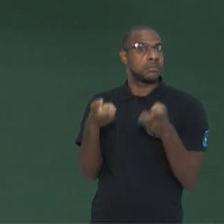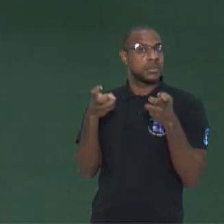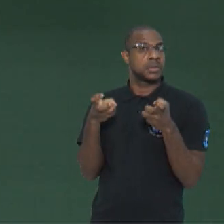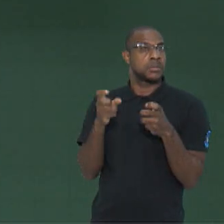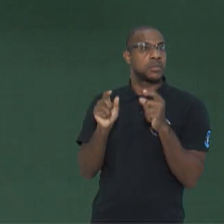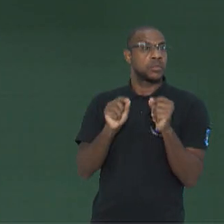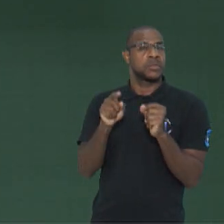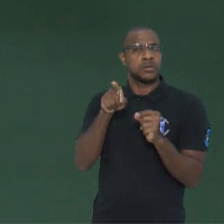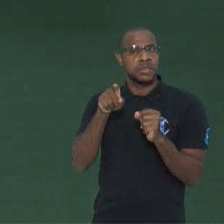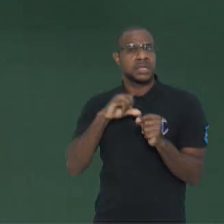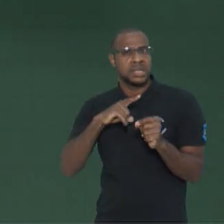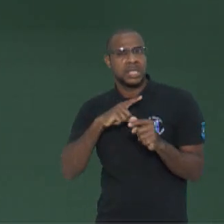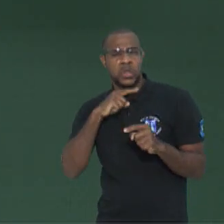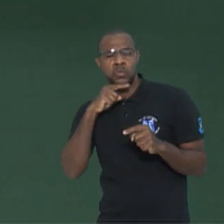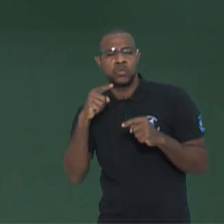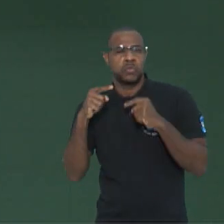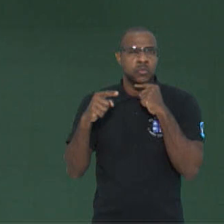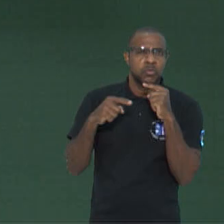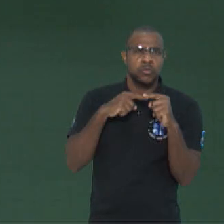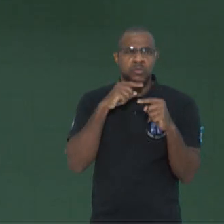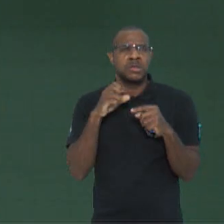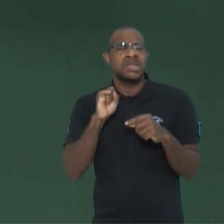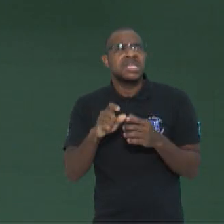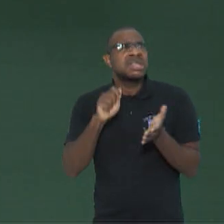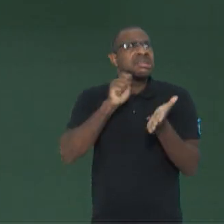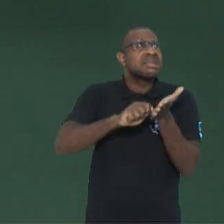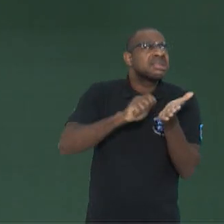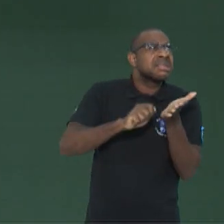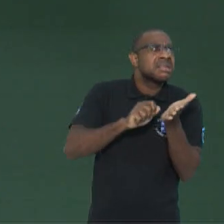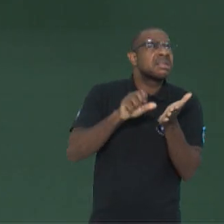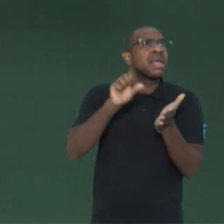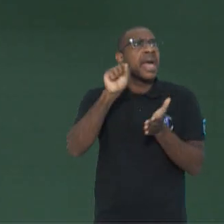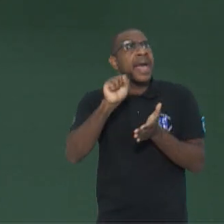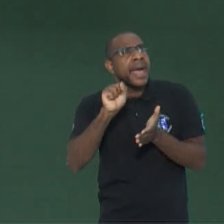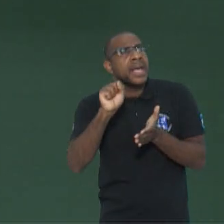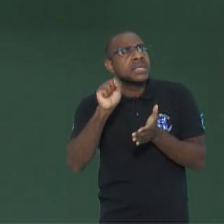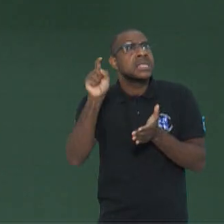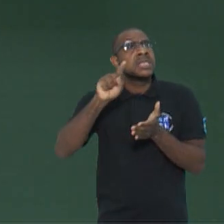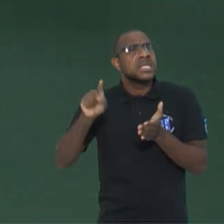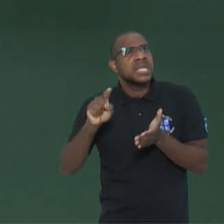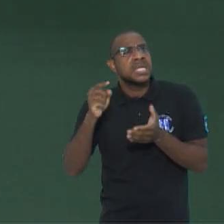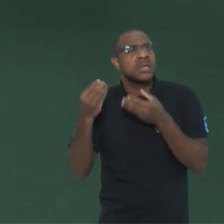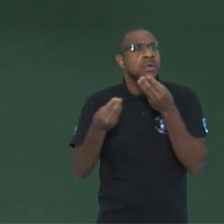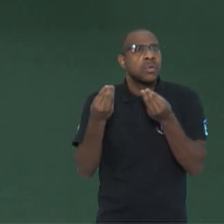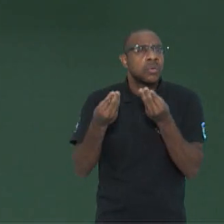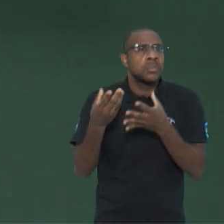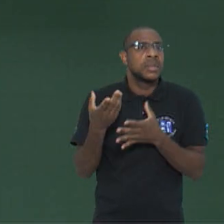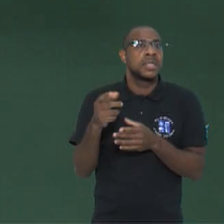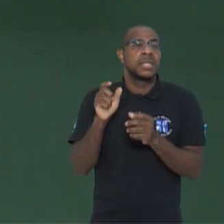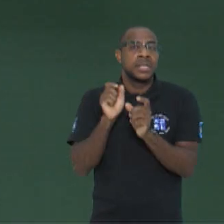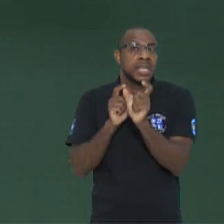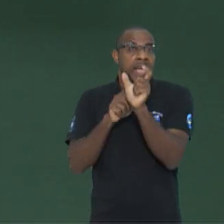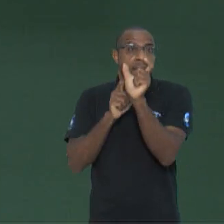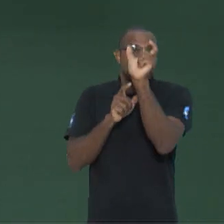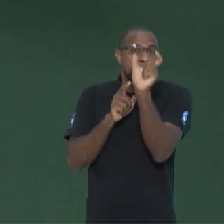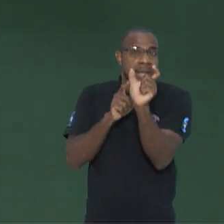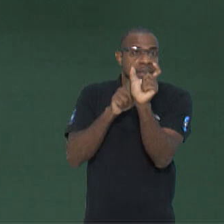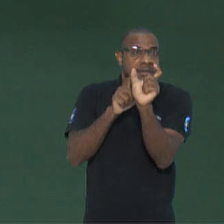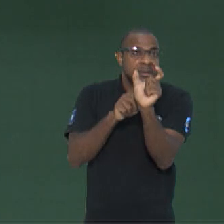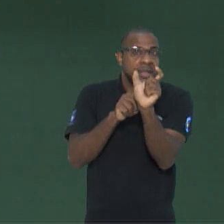quem tem um pouco de dúvida aí, né? Puxa, não sei se escreve com S ou com Z. Se você consegue identificar que essa palavra é